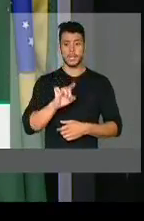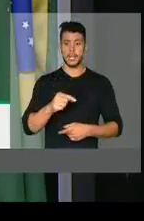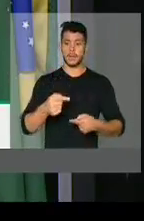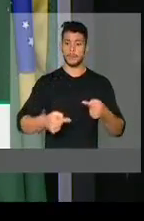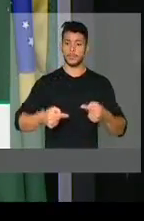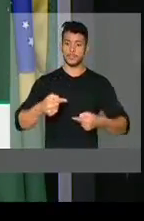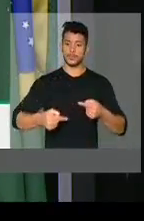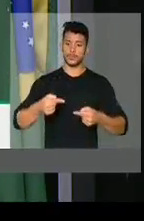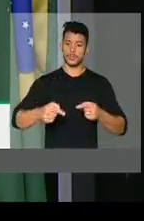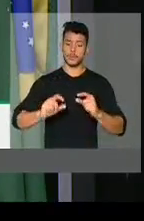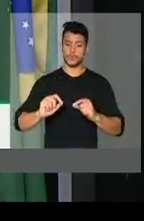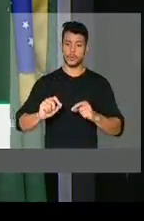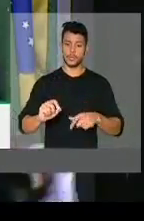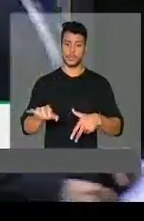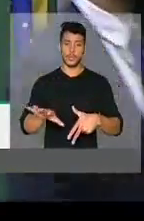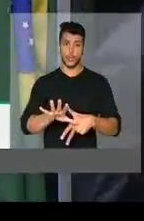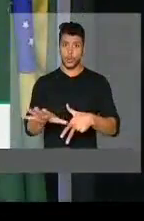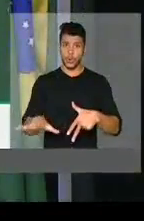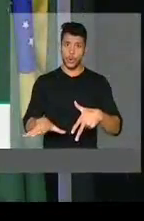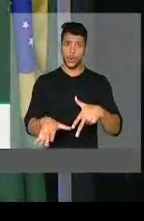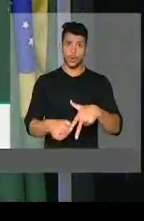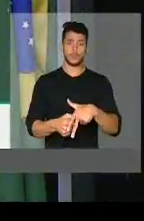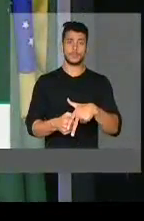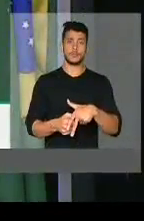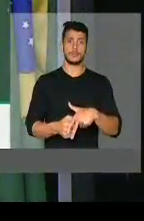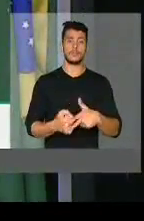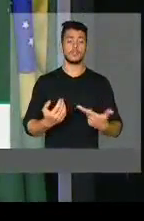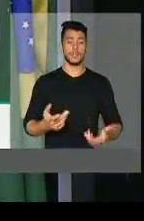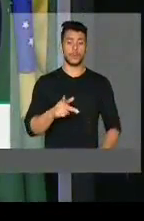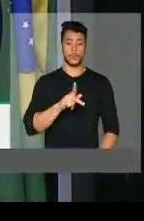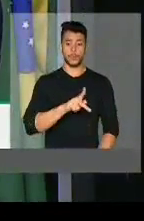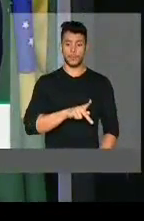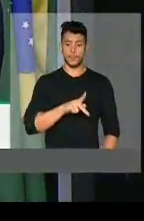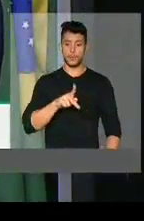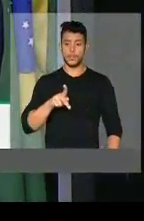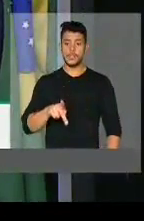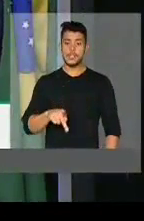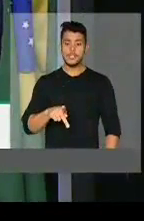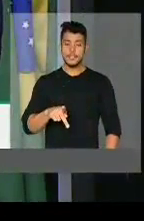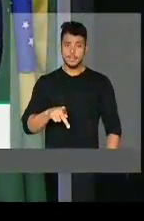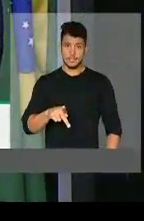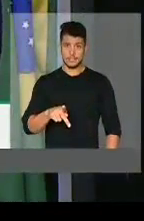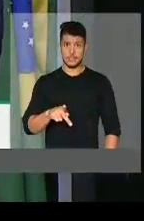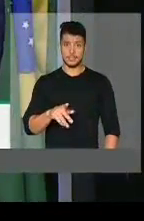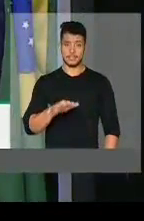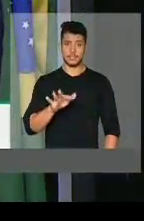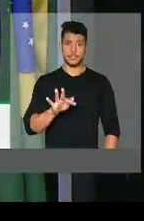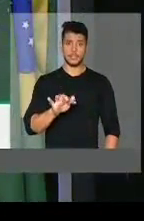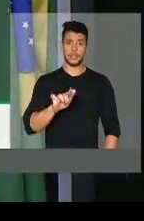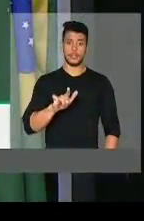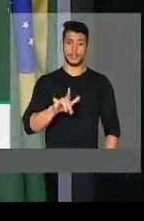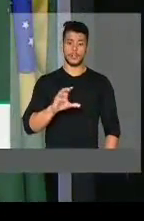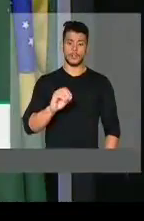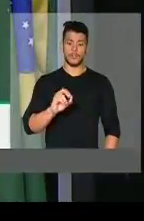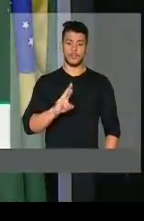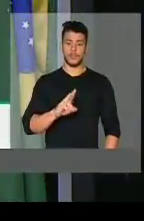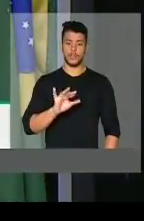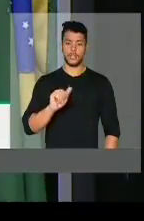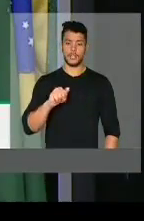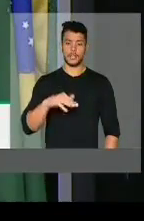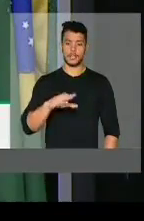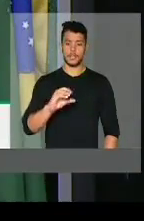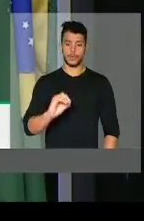Corrupção, em que o professor Floriano de Azevedo Marques, de forma percussiente e lúcida, salientou